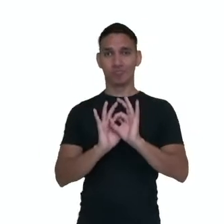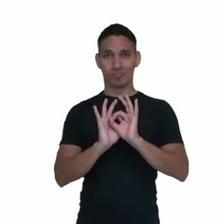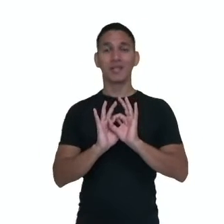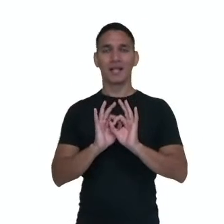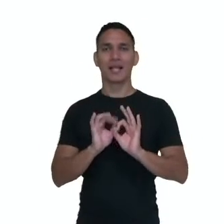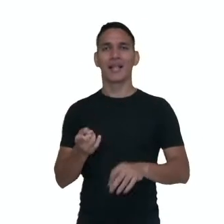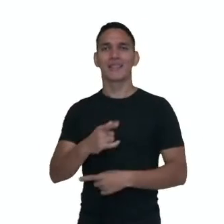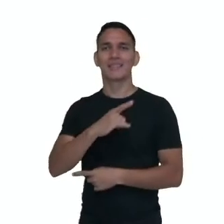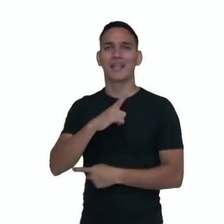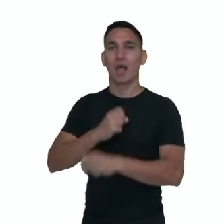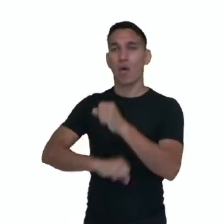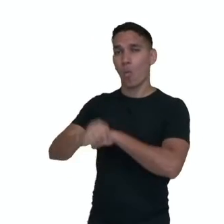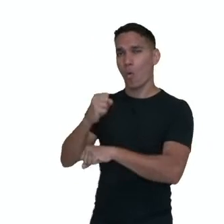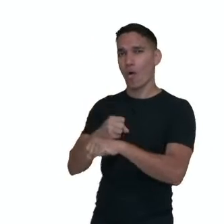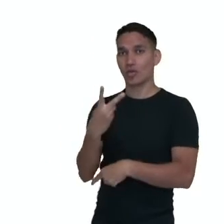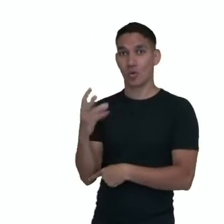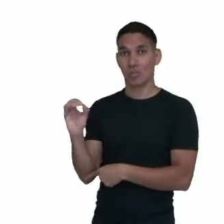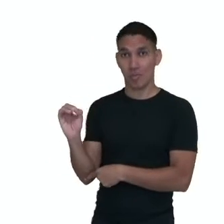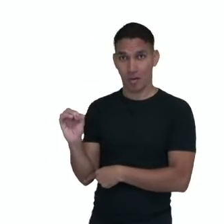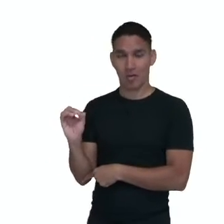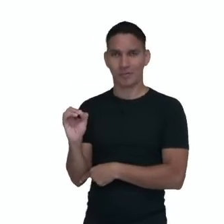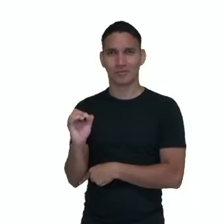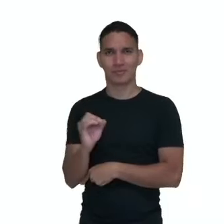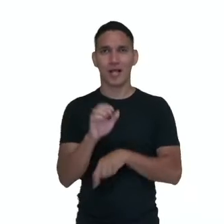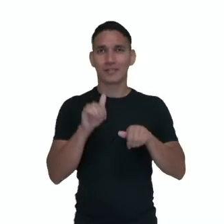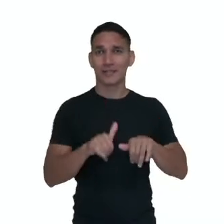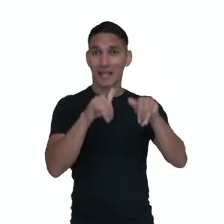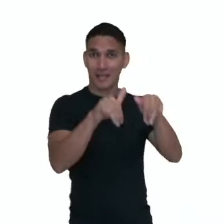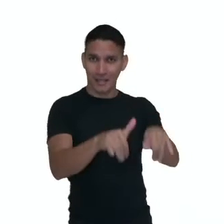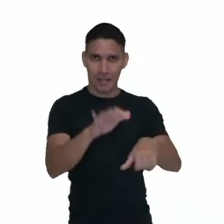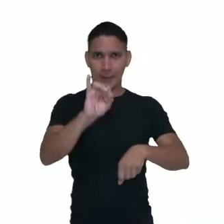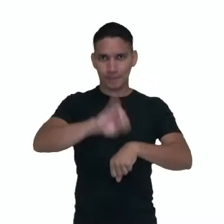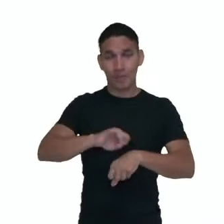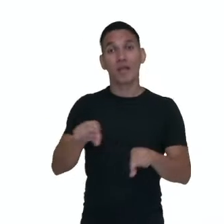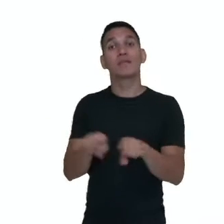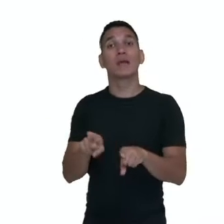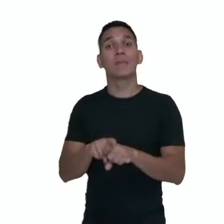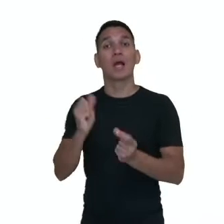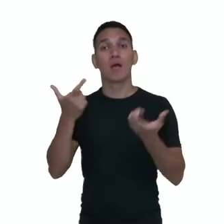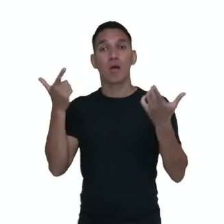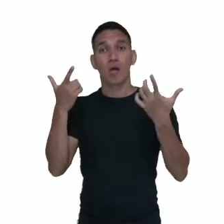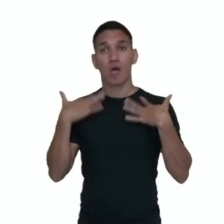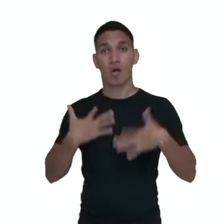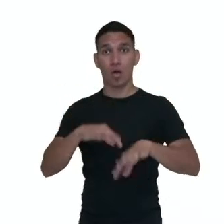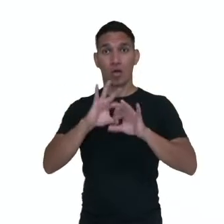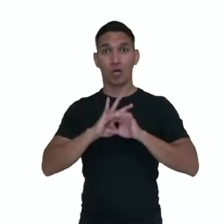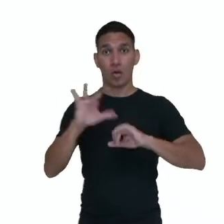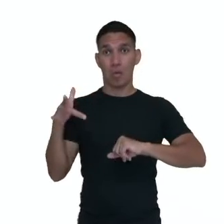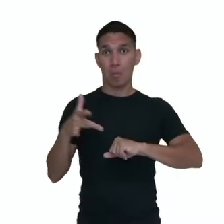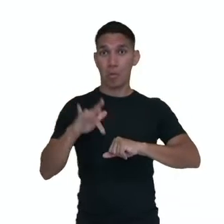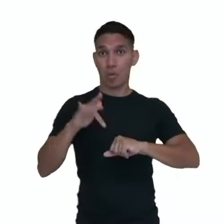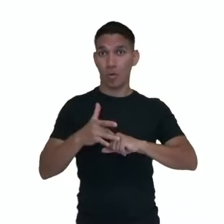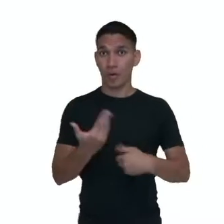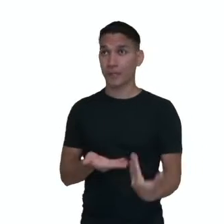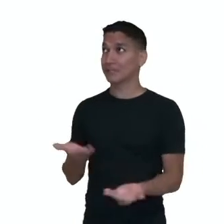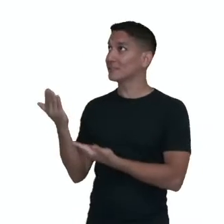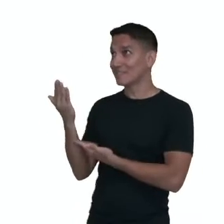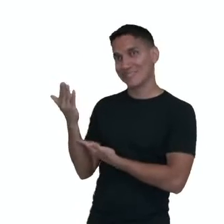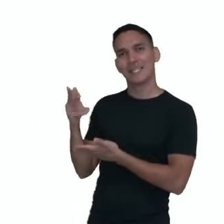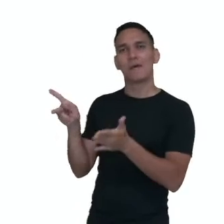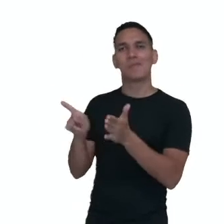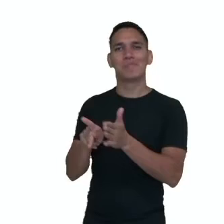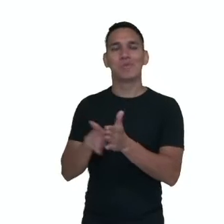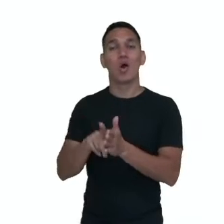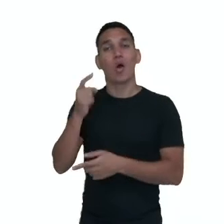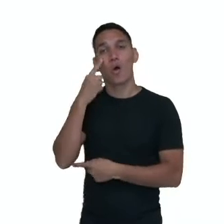em 2000 e Atlanta em 96, e a conquista do ouro, né, em Winnipeg nos Jogos Pan-Americanos